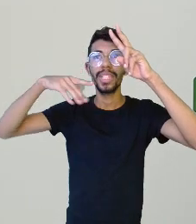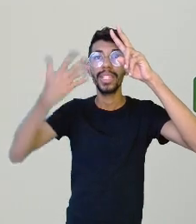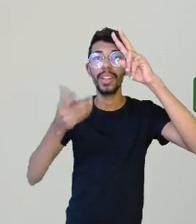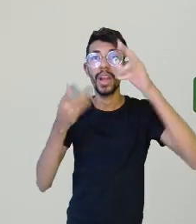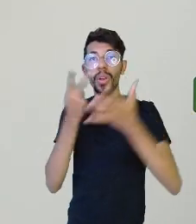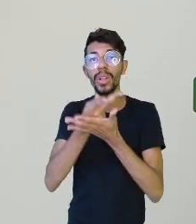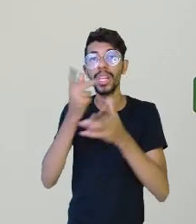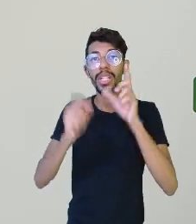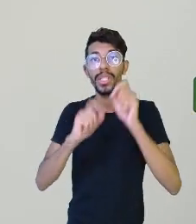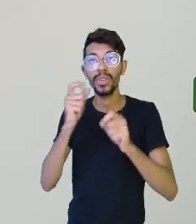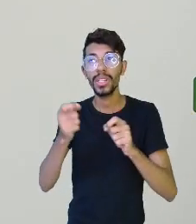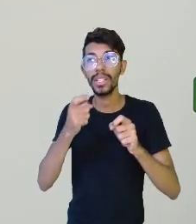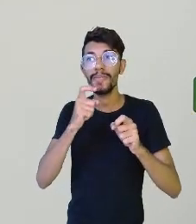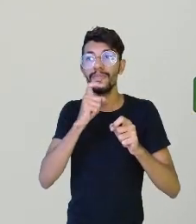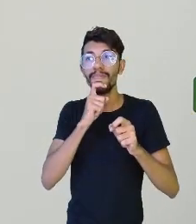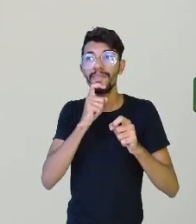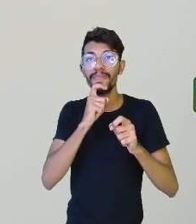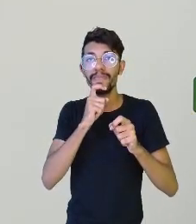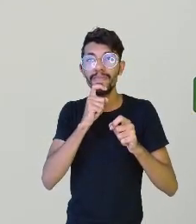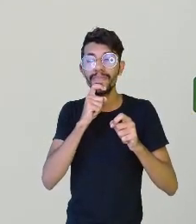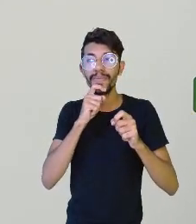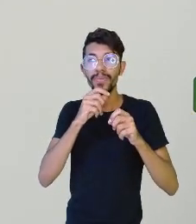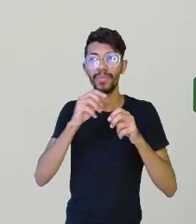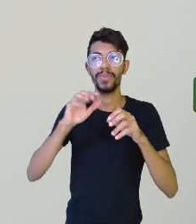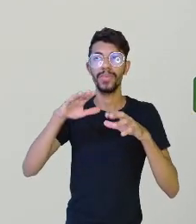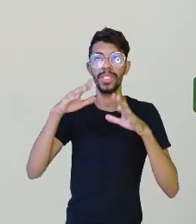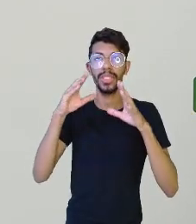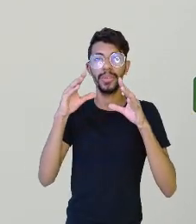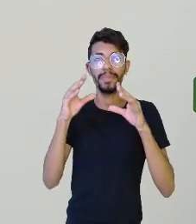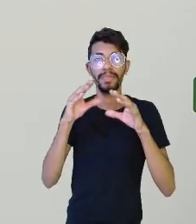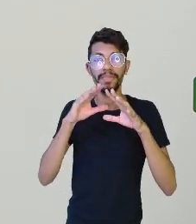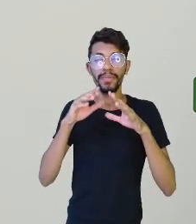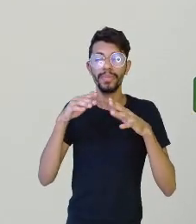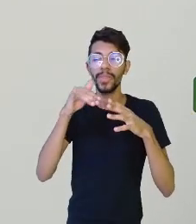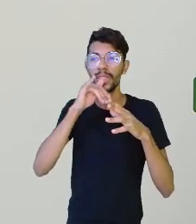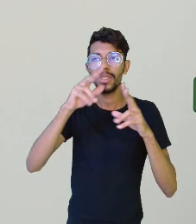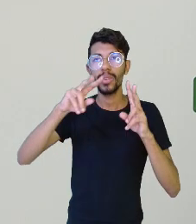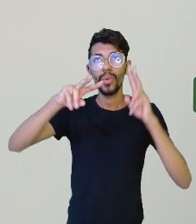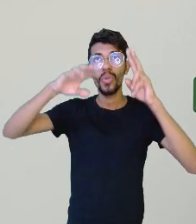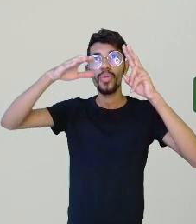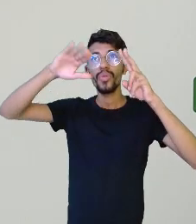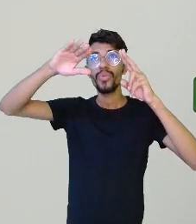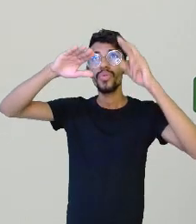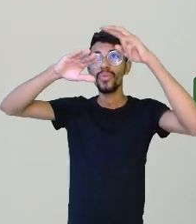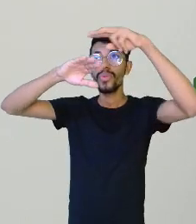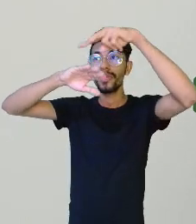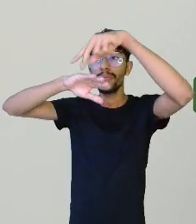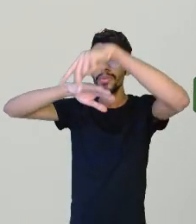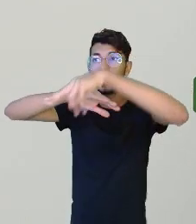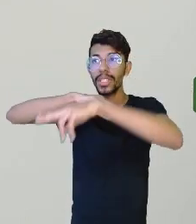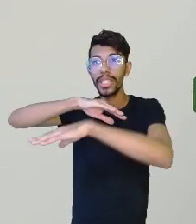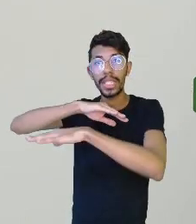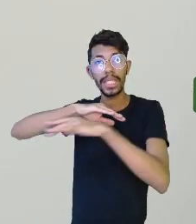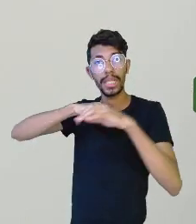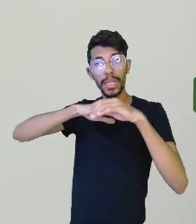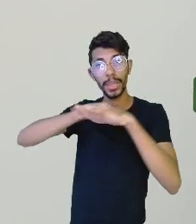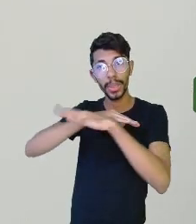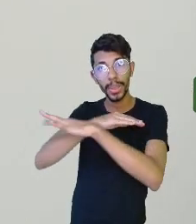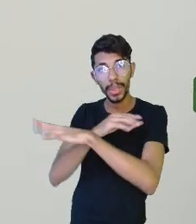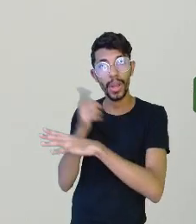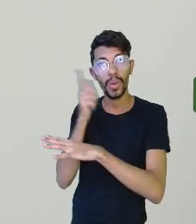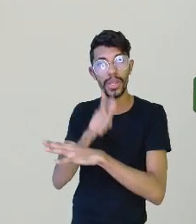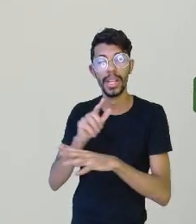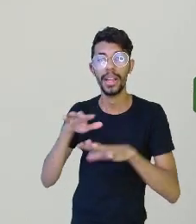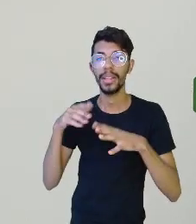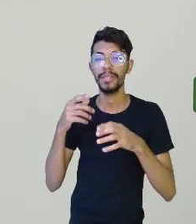esfriando e ele vai ressecando. Então, quando os ventos ultrapassam e vão chegar lá na região do sertão,